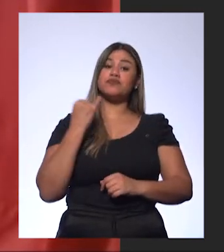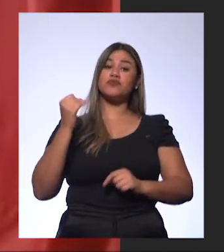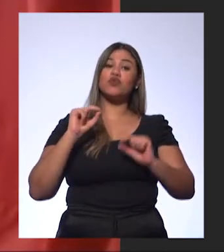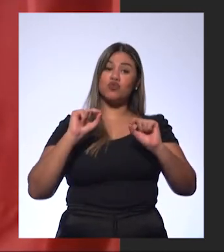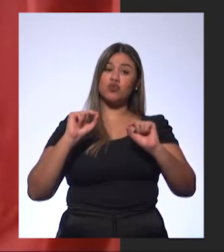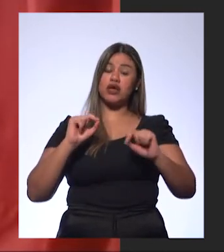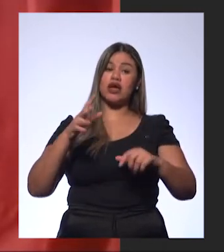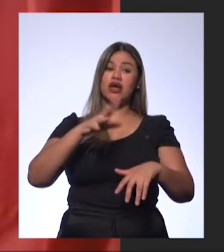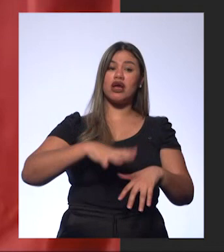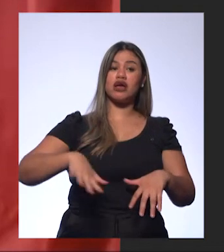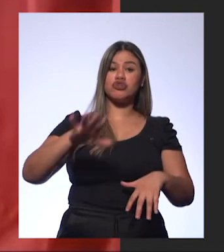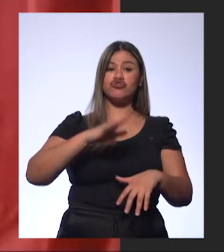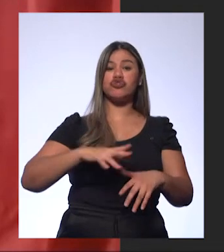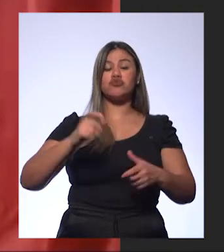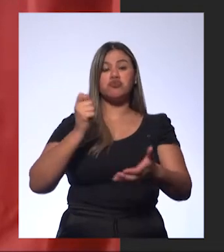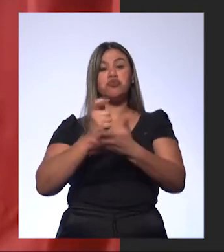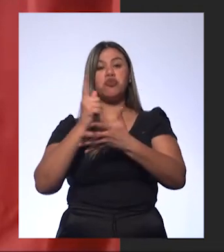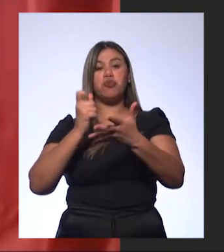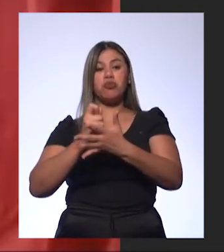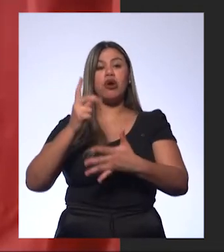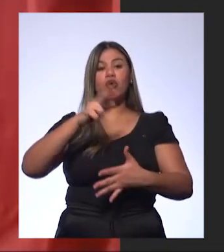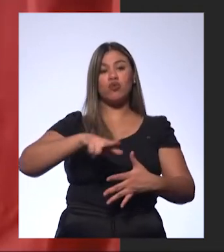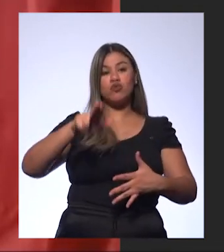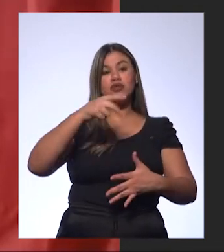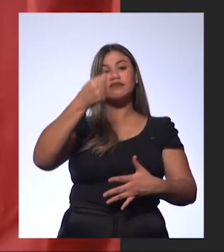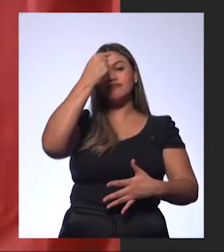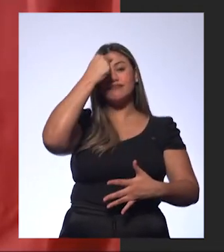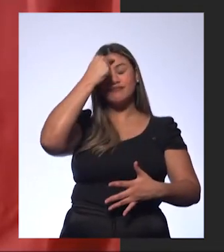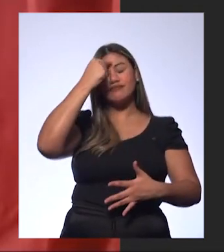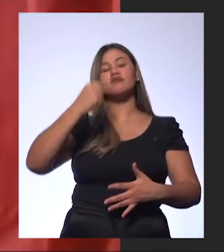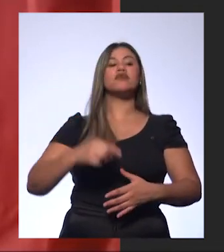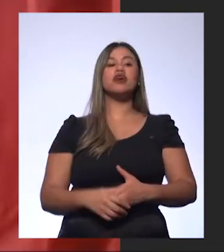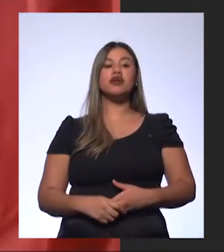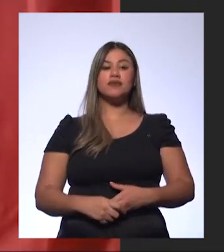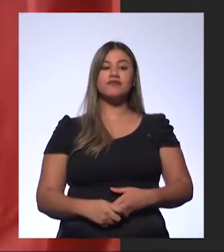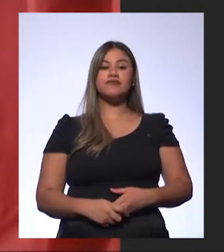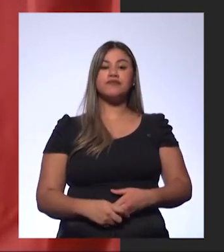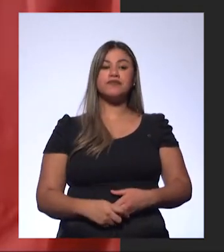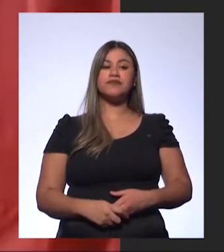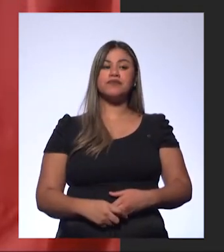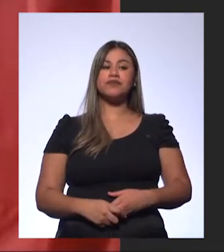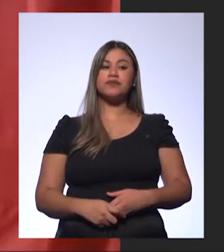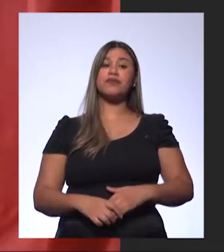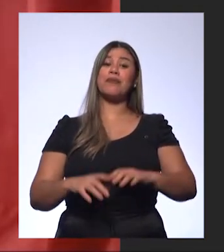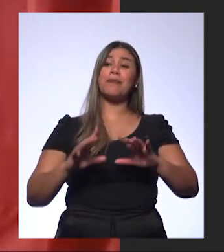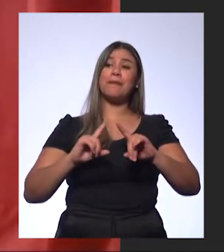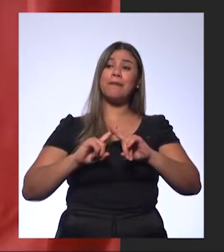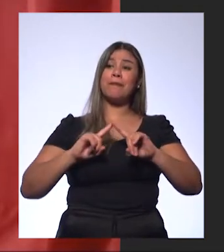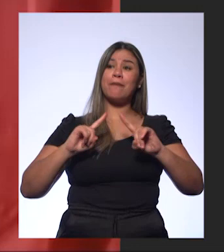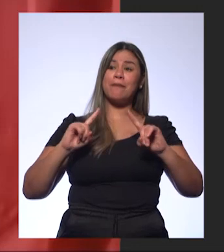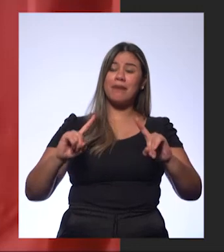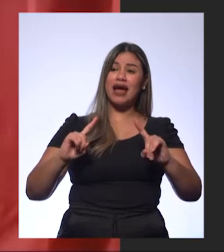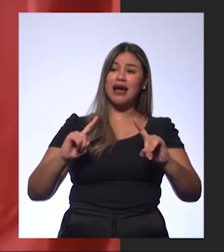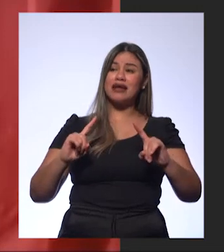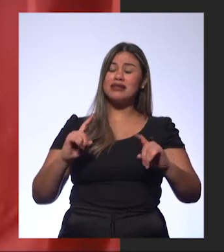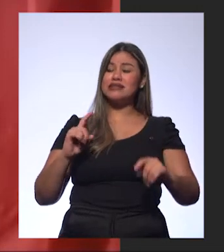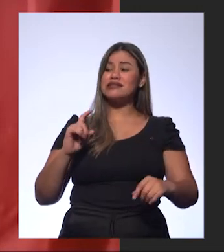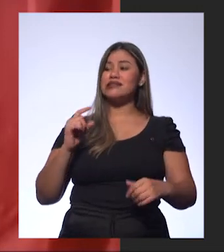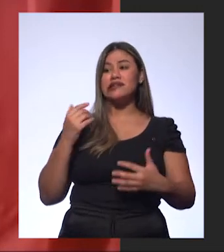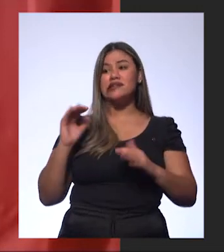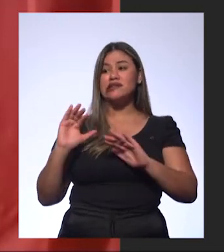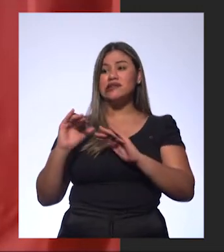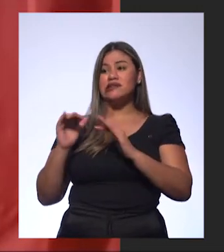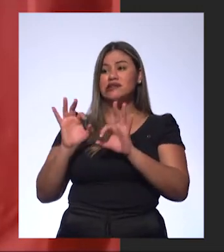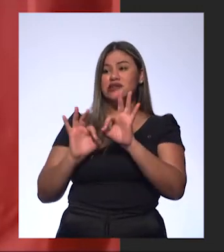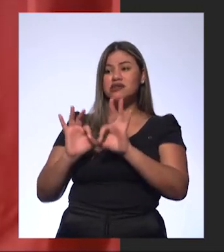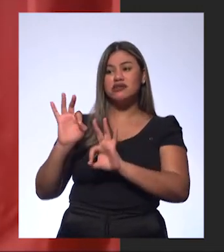consumir de forma consciente. Só que conciliar essa campanha que eu tinha